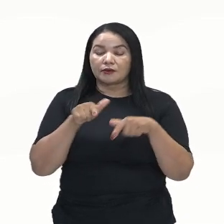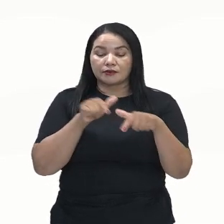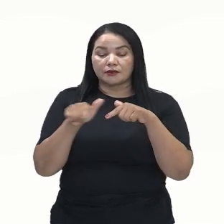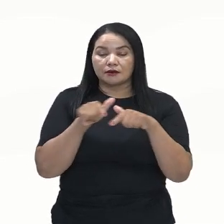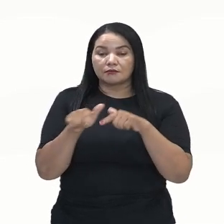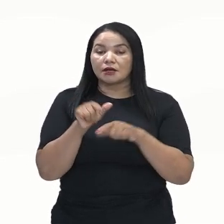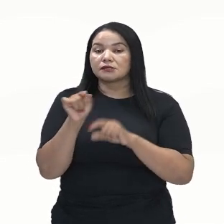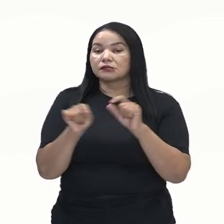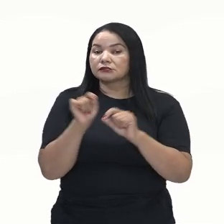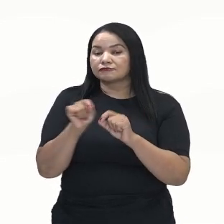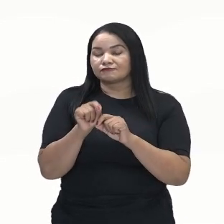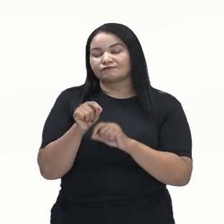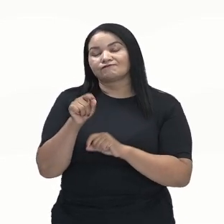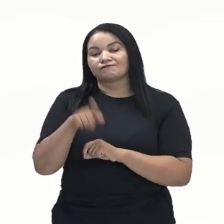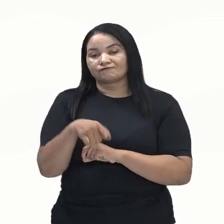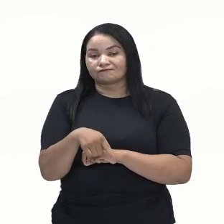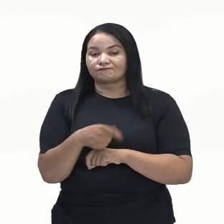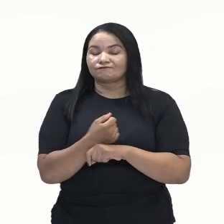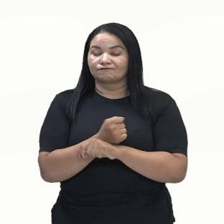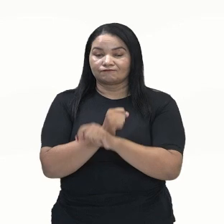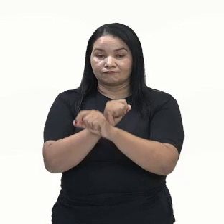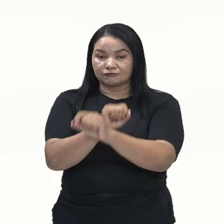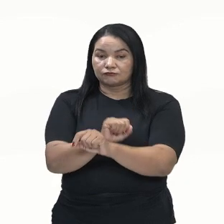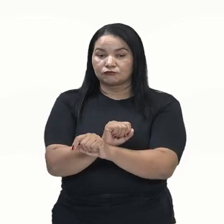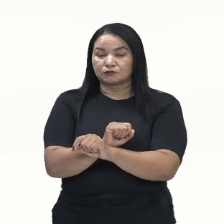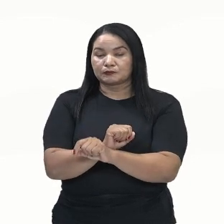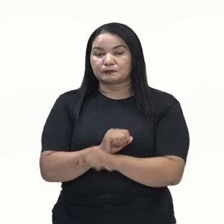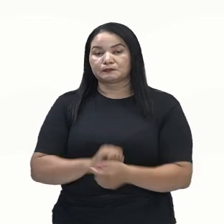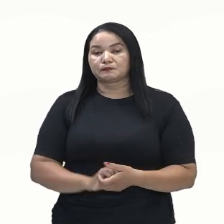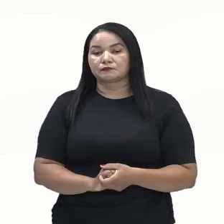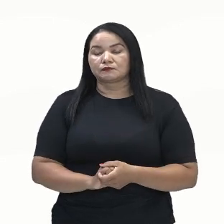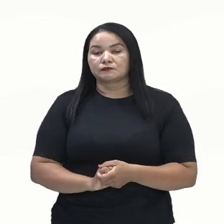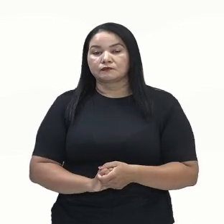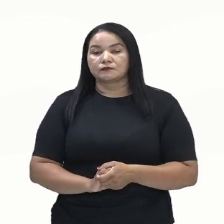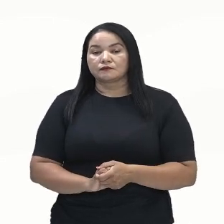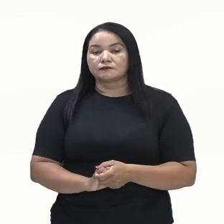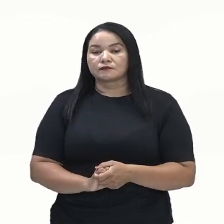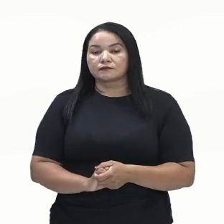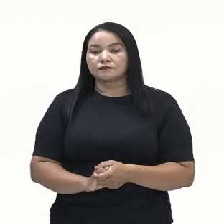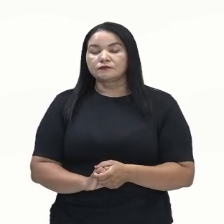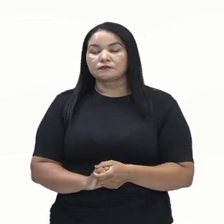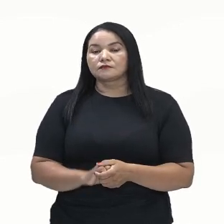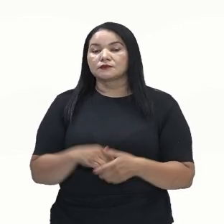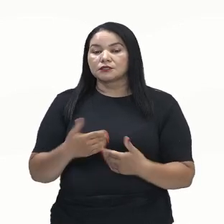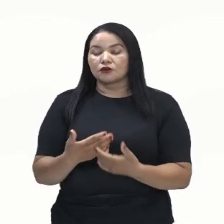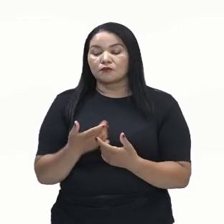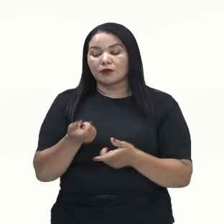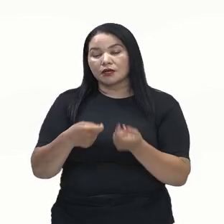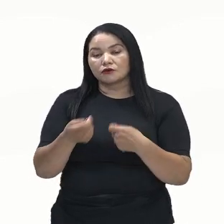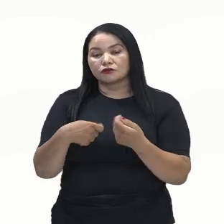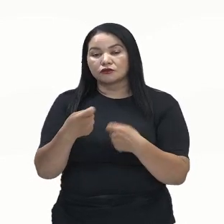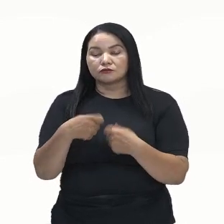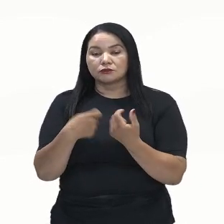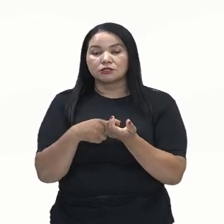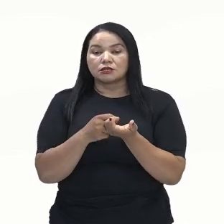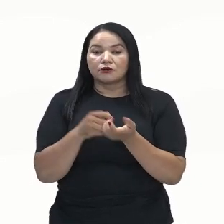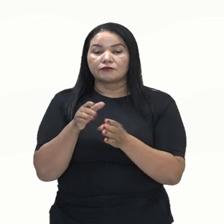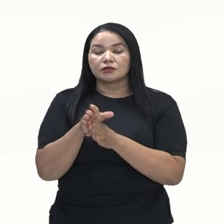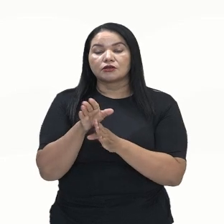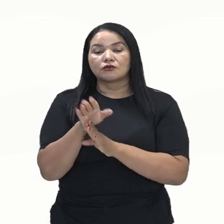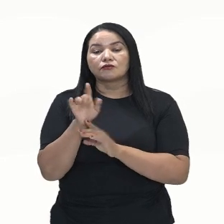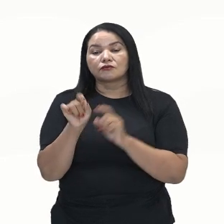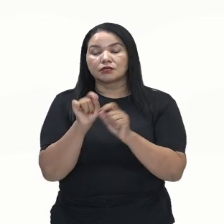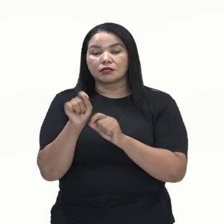obra escravizada. Essa economia, ela era orientada principalmente para